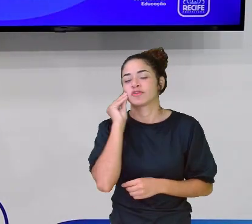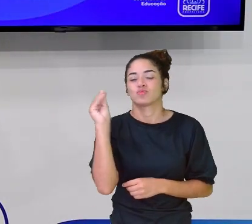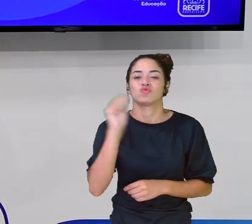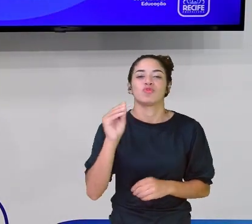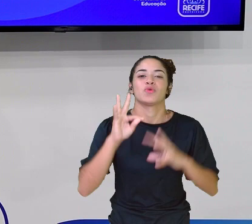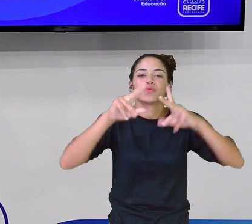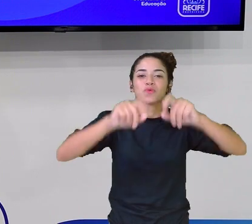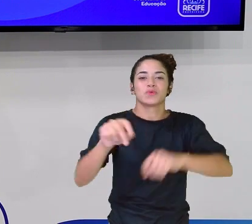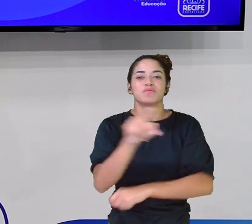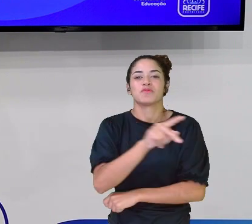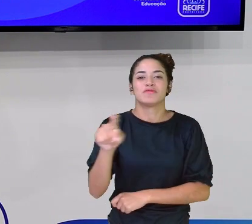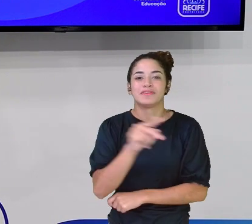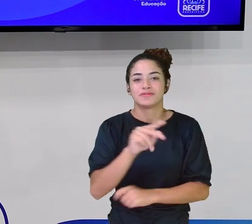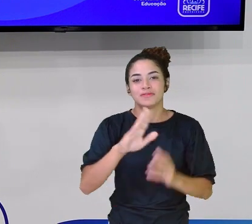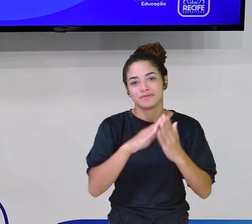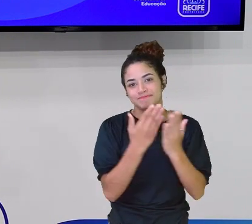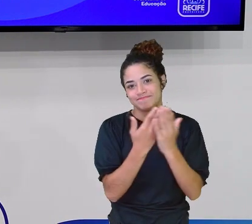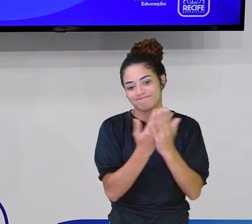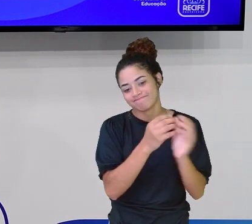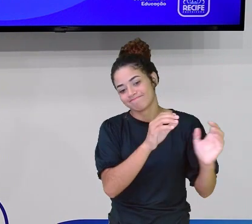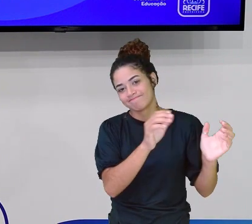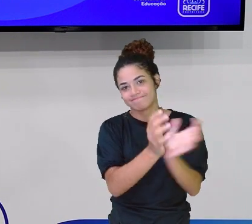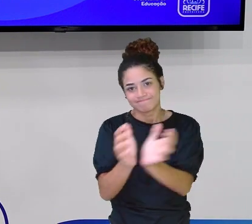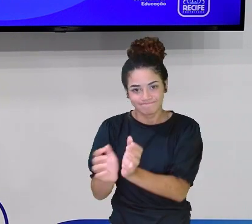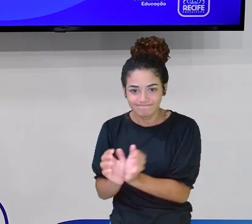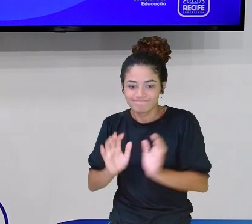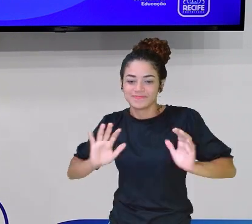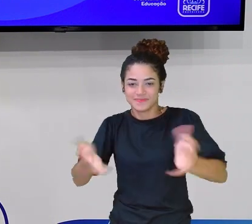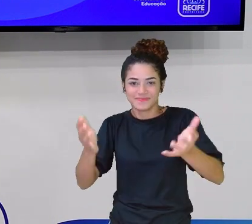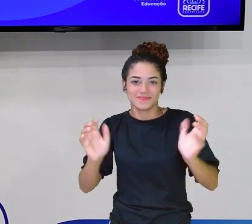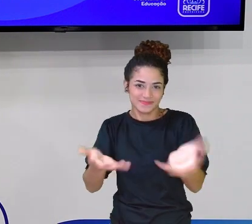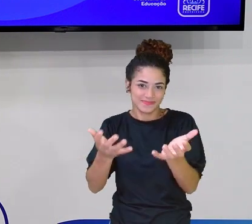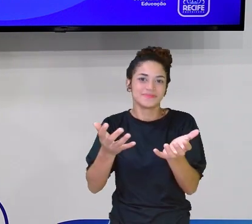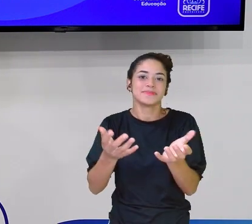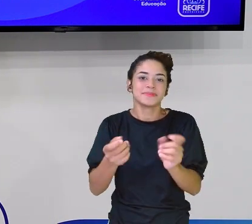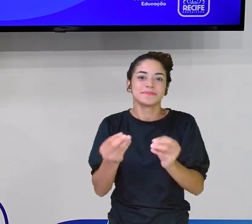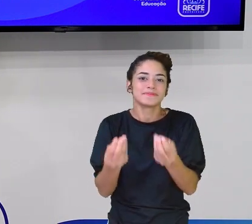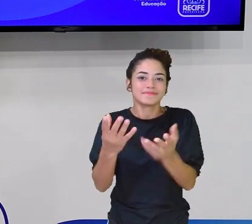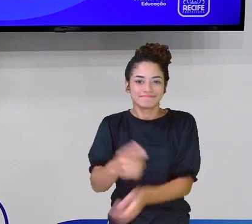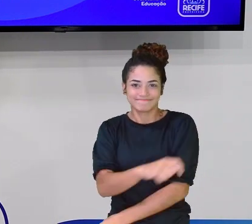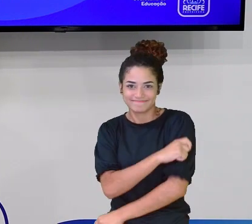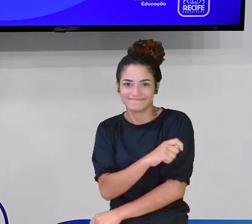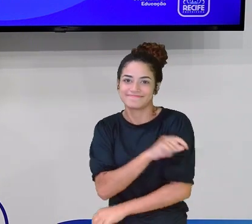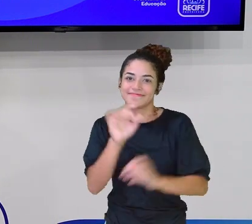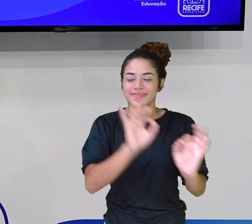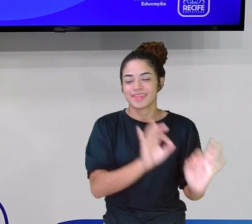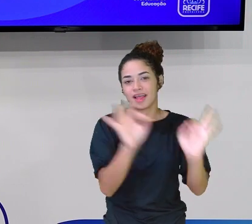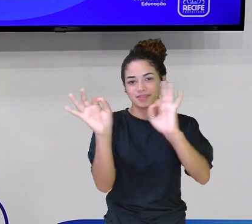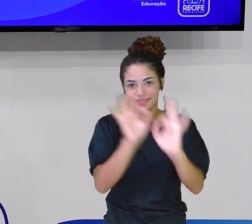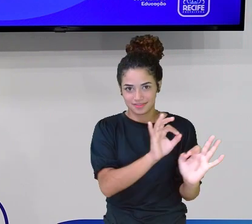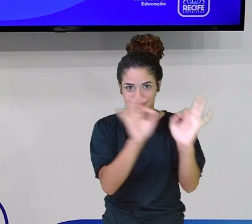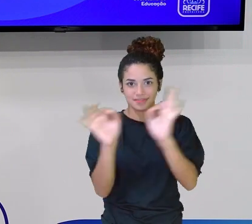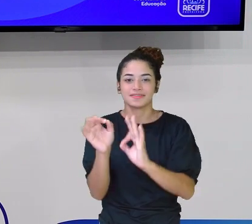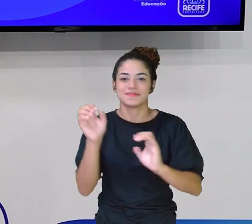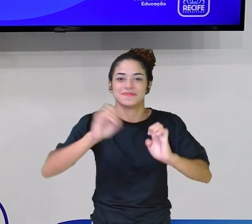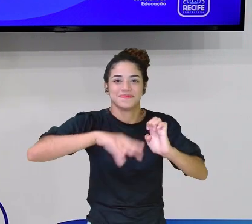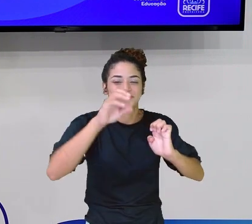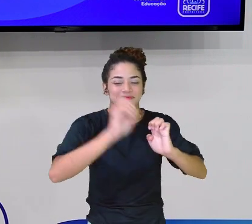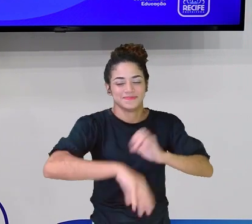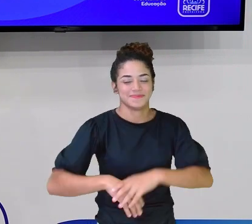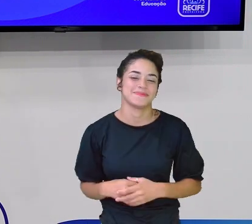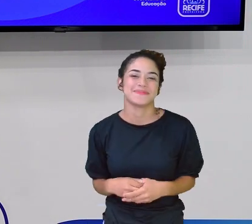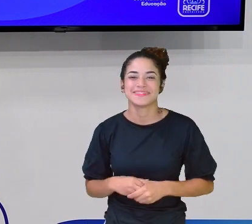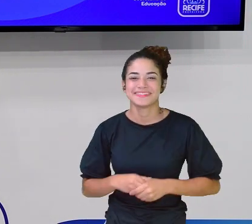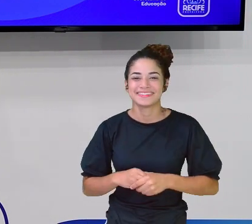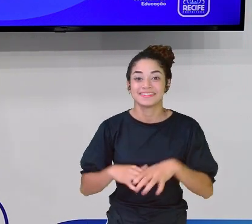os professores dessas turmas, né, que incentivam os alunos a assistirem às aulas do Educa